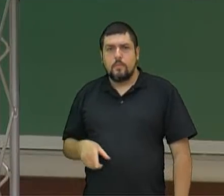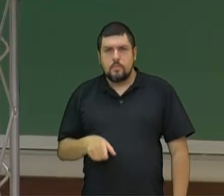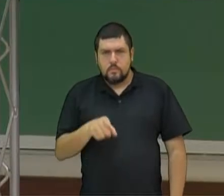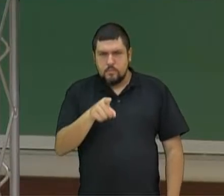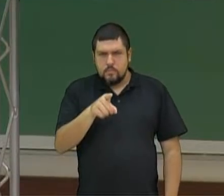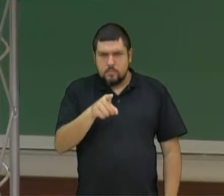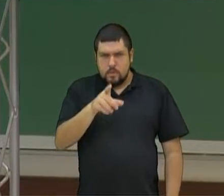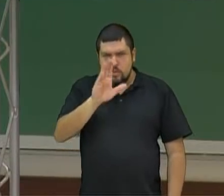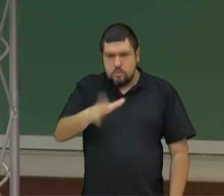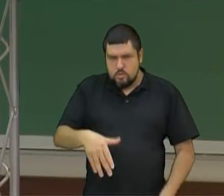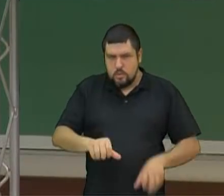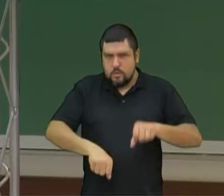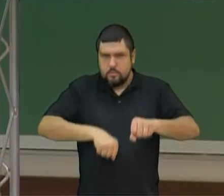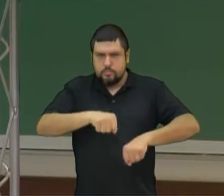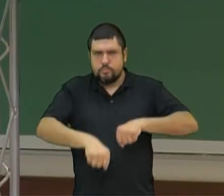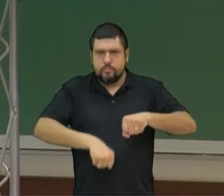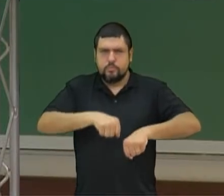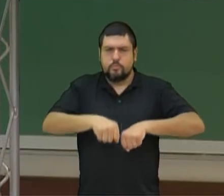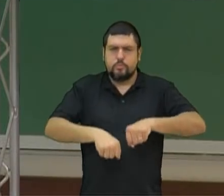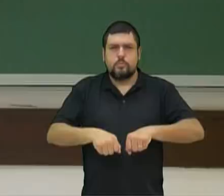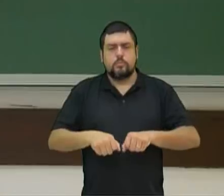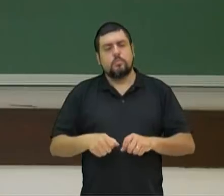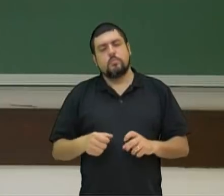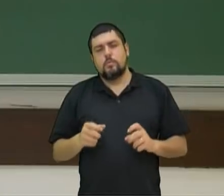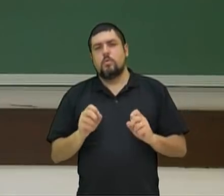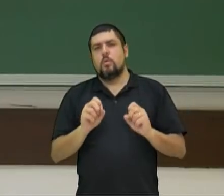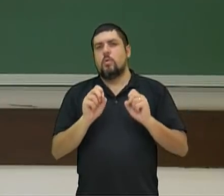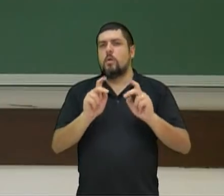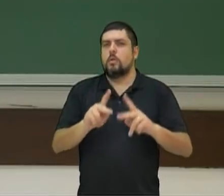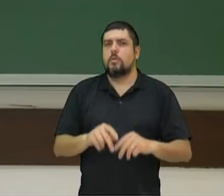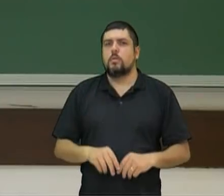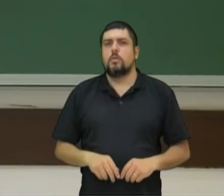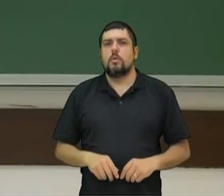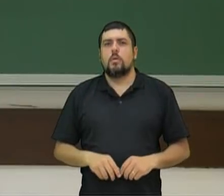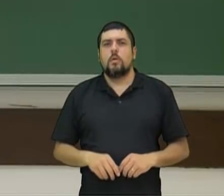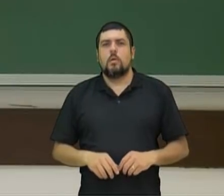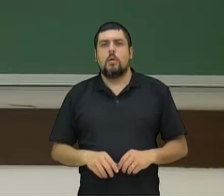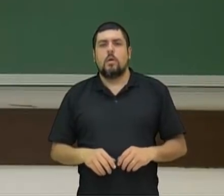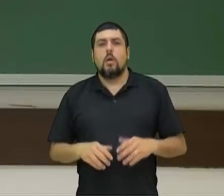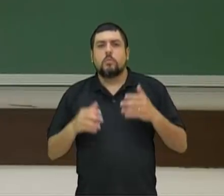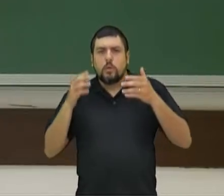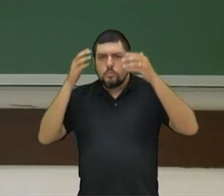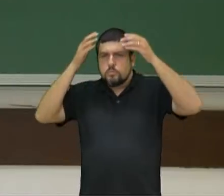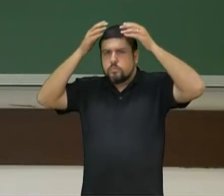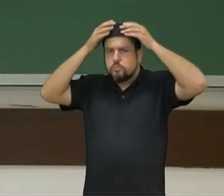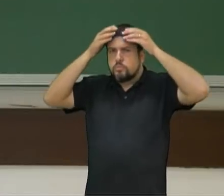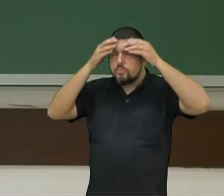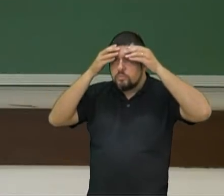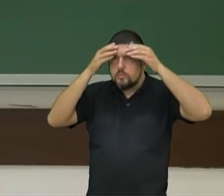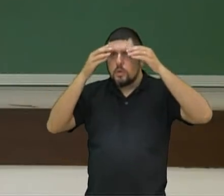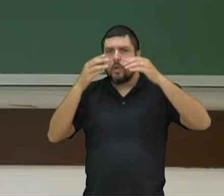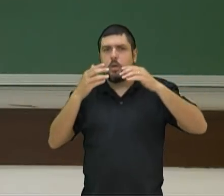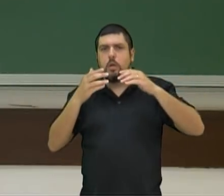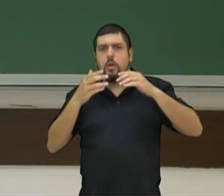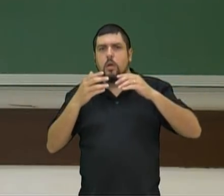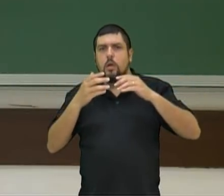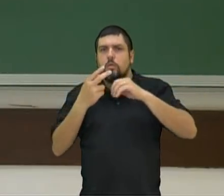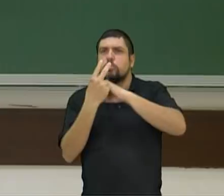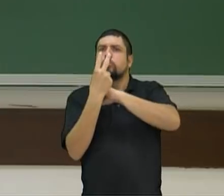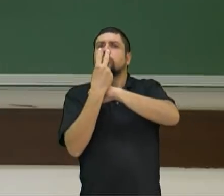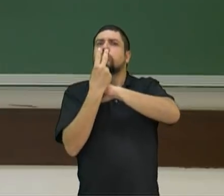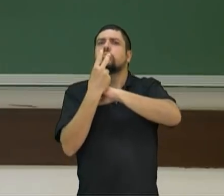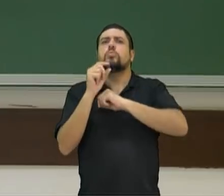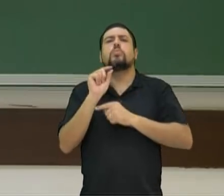bicicleta? Muito provavelmente sim. O uso de capacete ao andar de bicicleta protege quais órgãos do